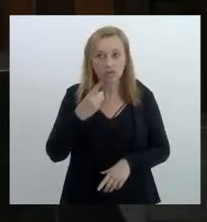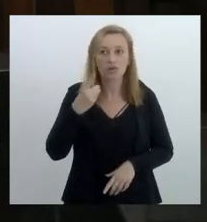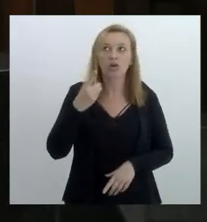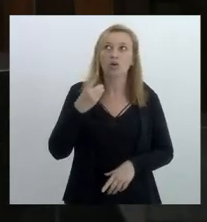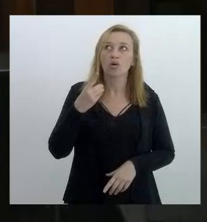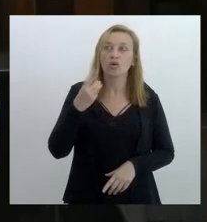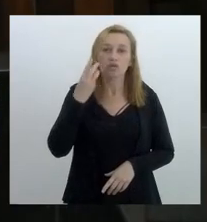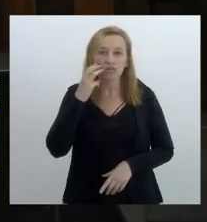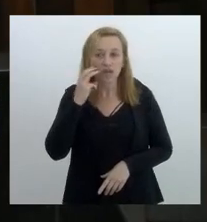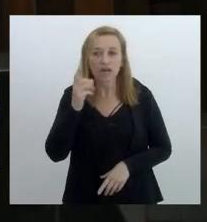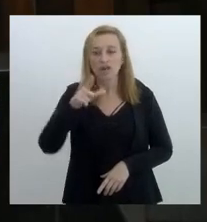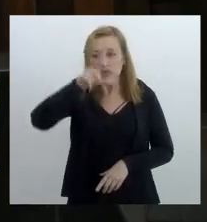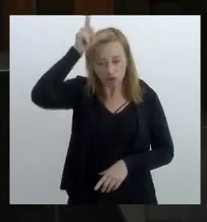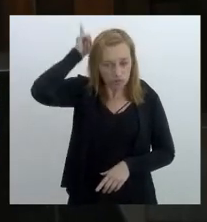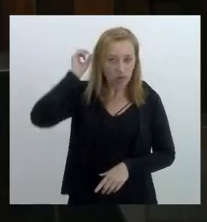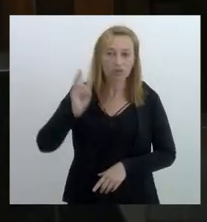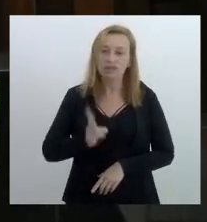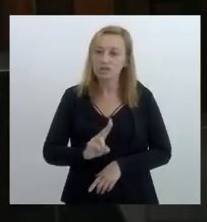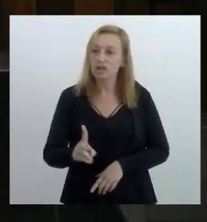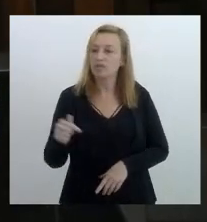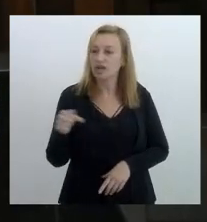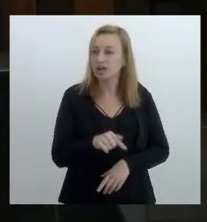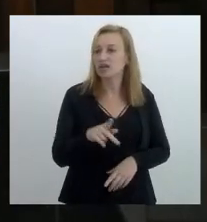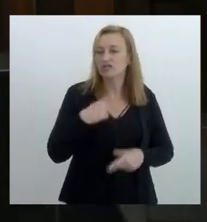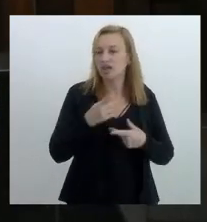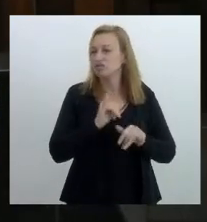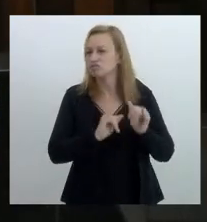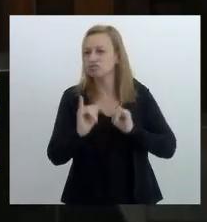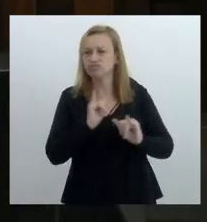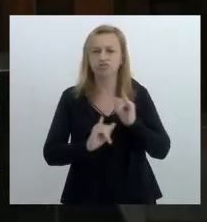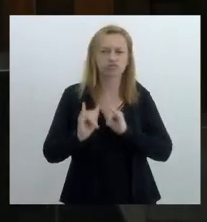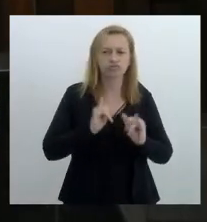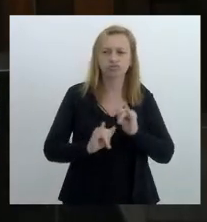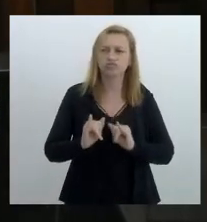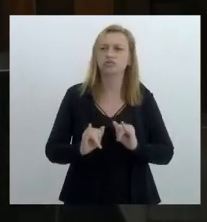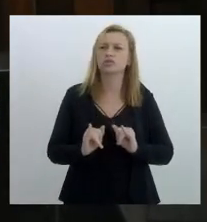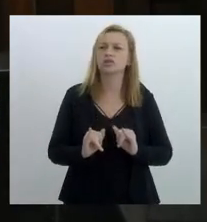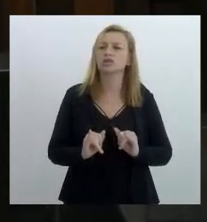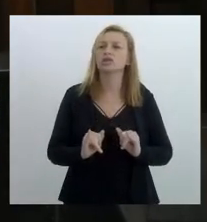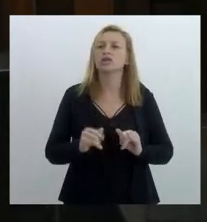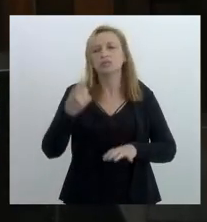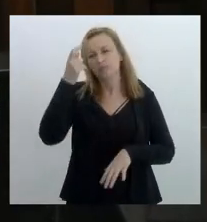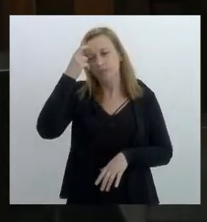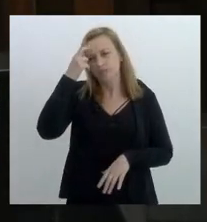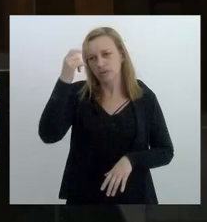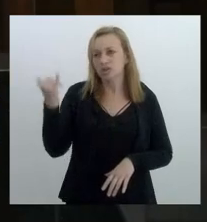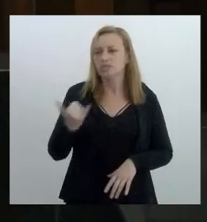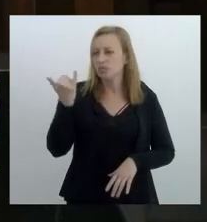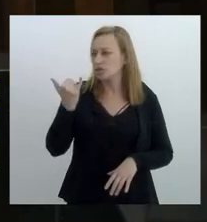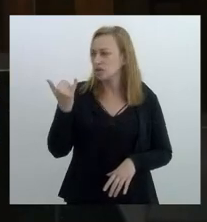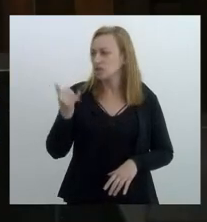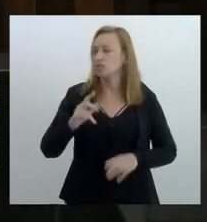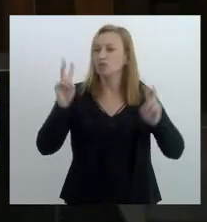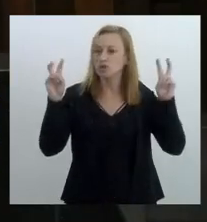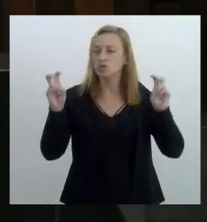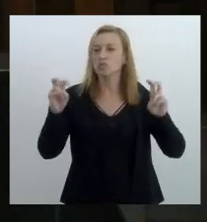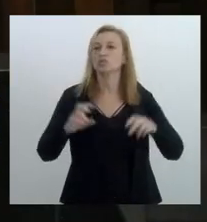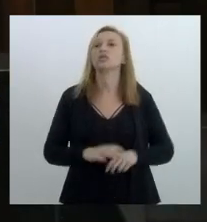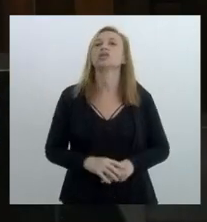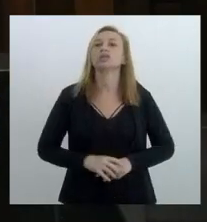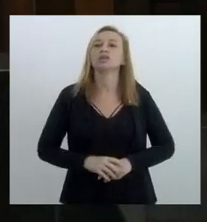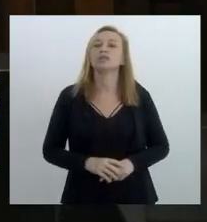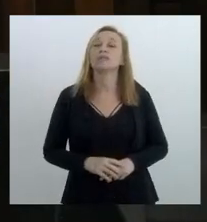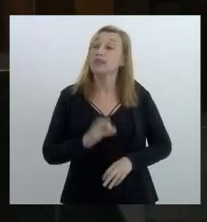Paulo sempre tem aqui nos trazido uma série de reflexões fundamentais sobre isso. E a